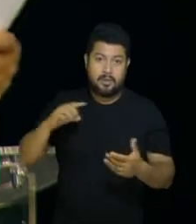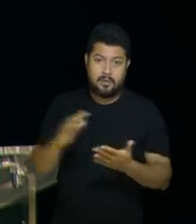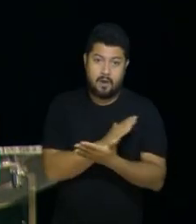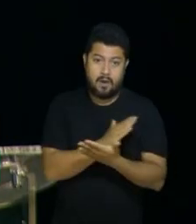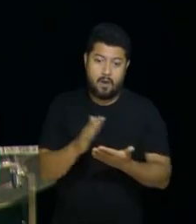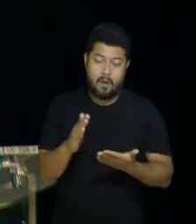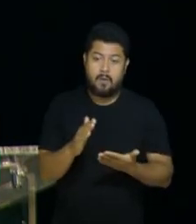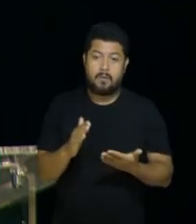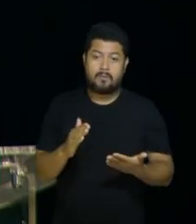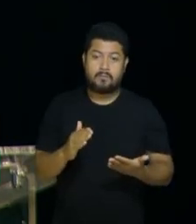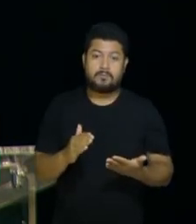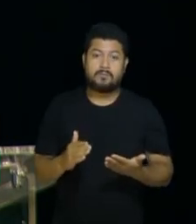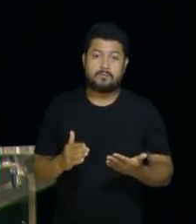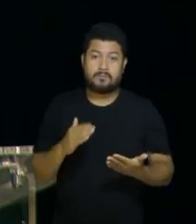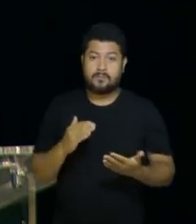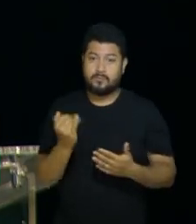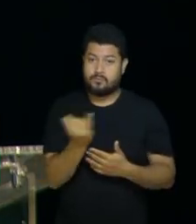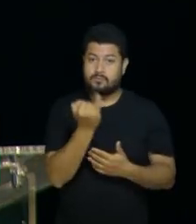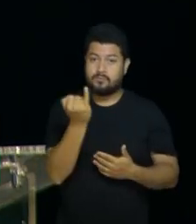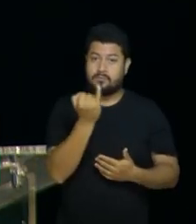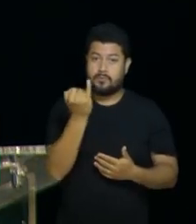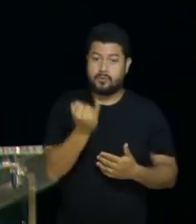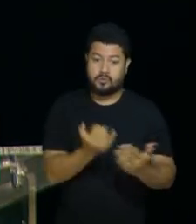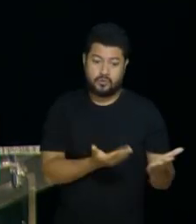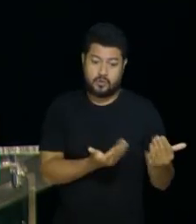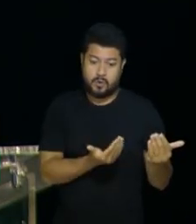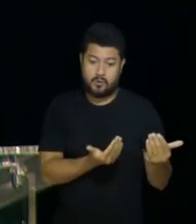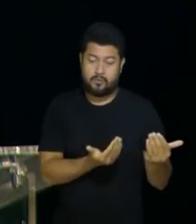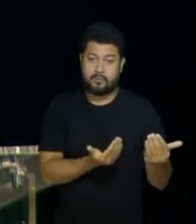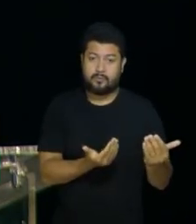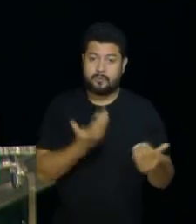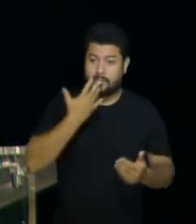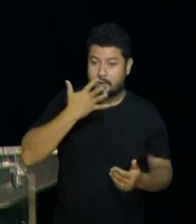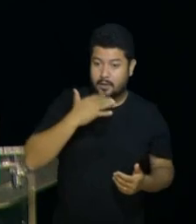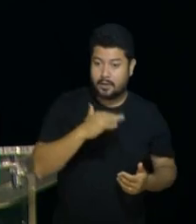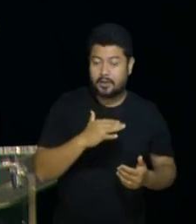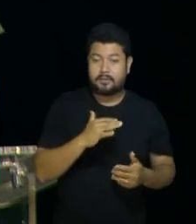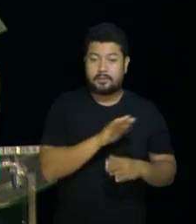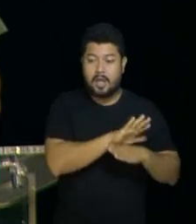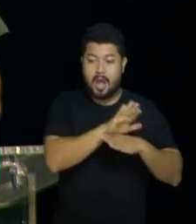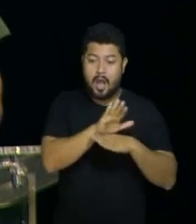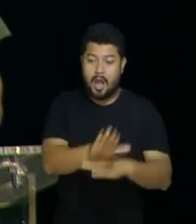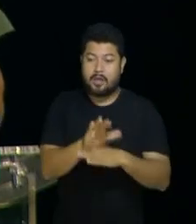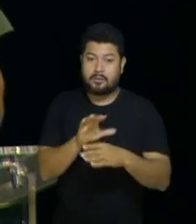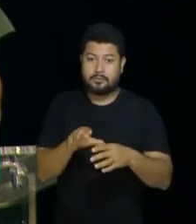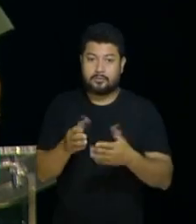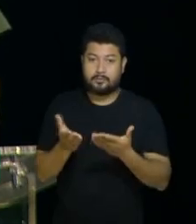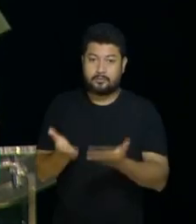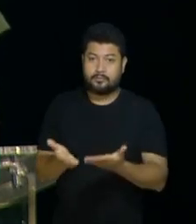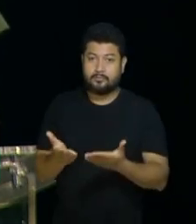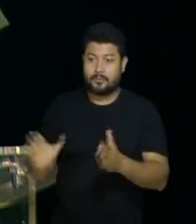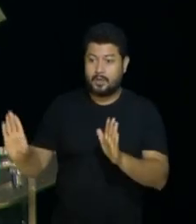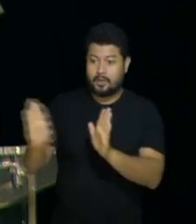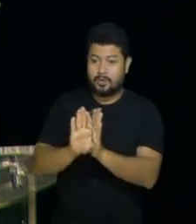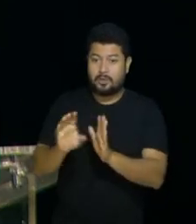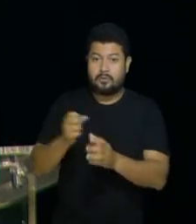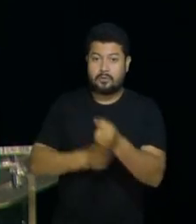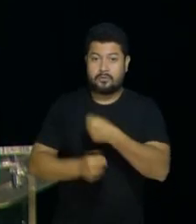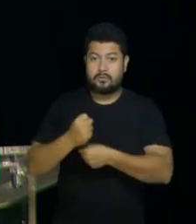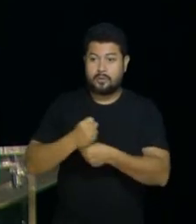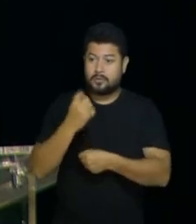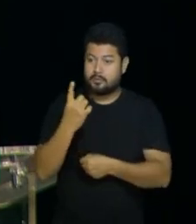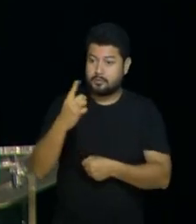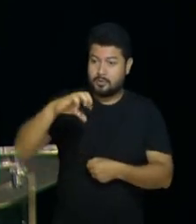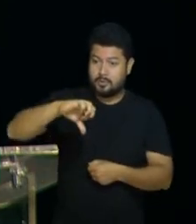tarefas importantes de jovens e de crianças. E quando ele chegou em 1907 na